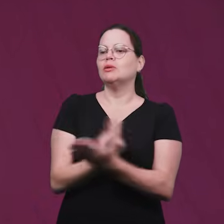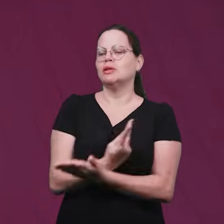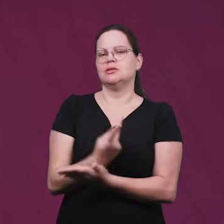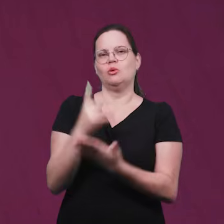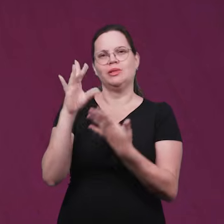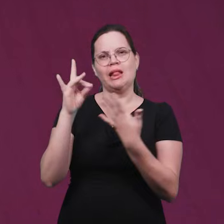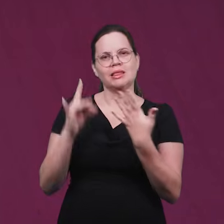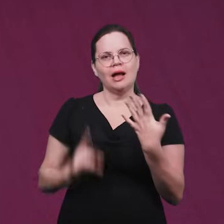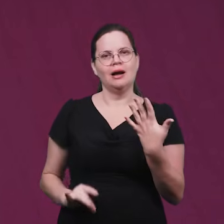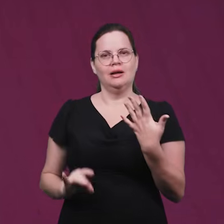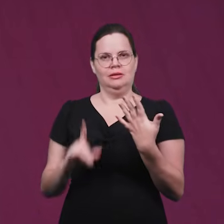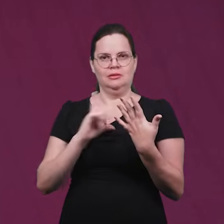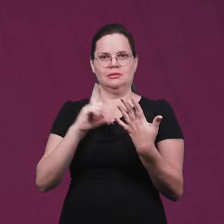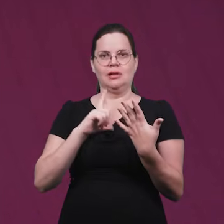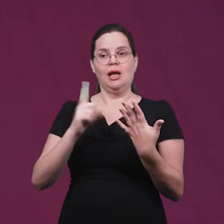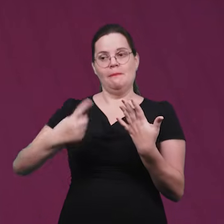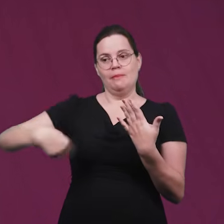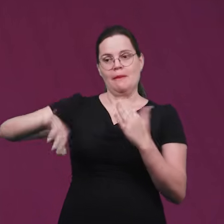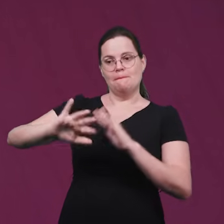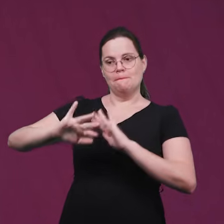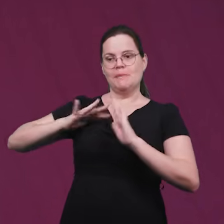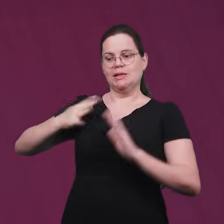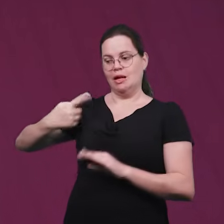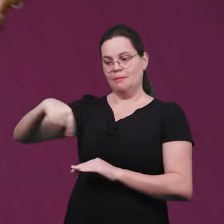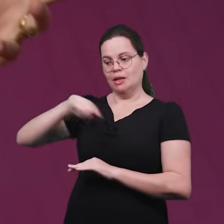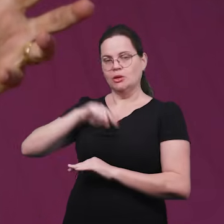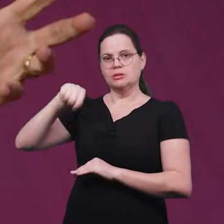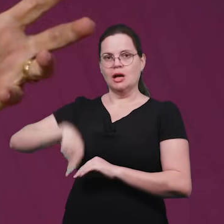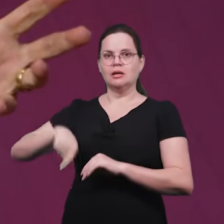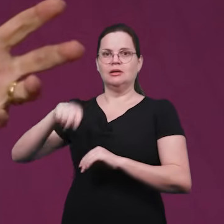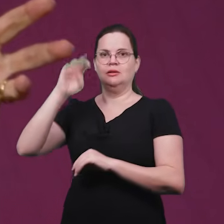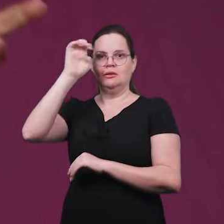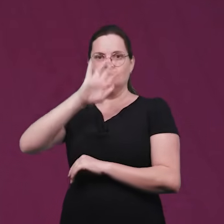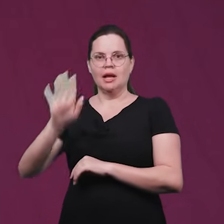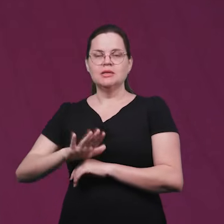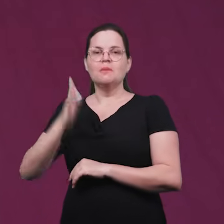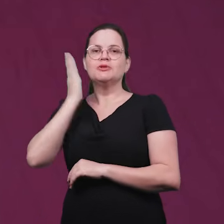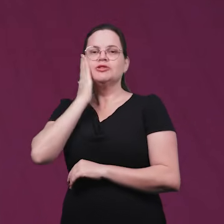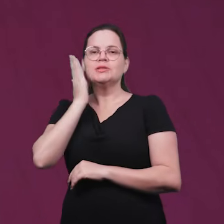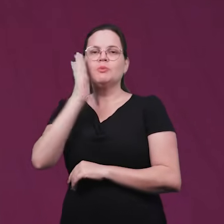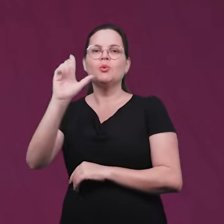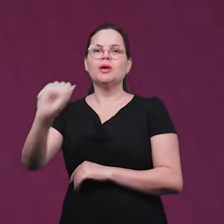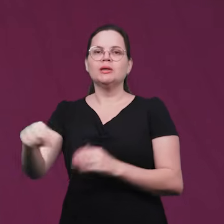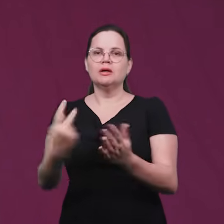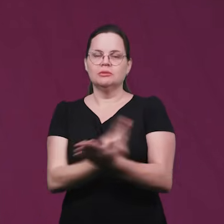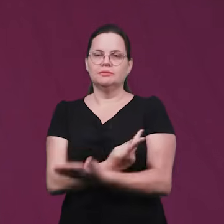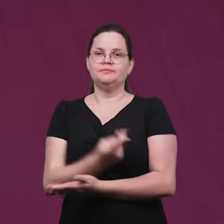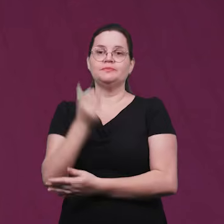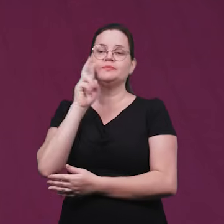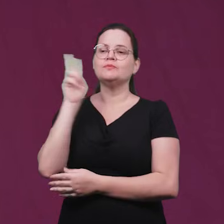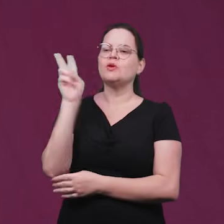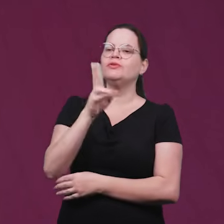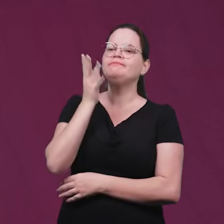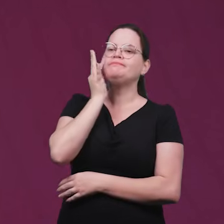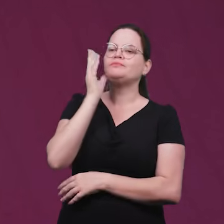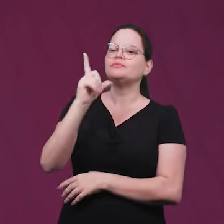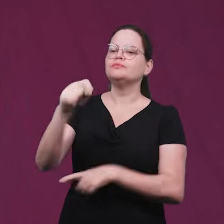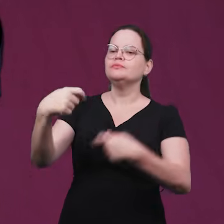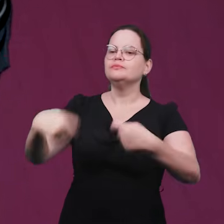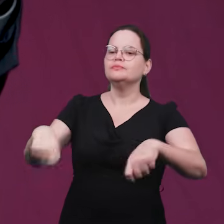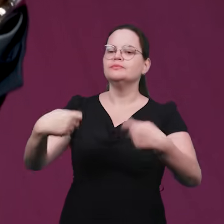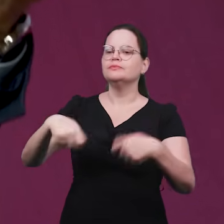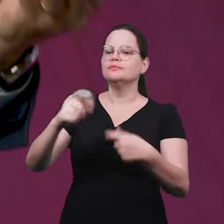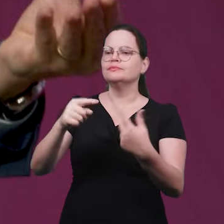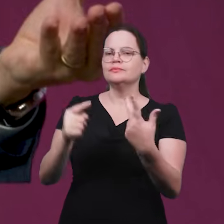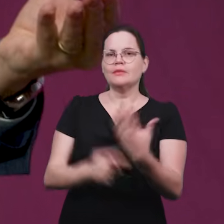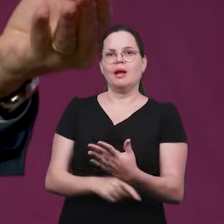mais minuciosa para o Conselho da Igreja, é ver de perto aquilo que exatamente são